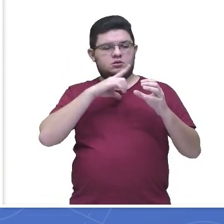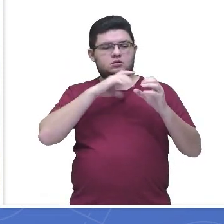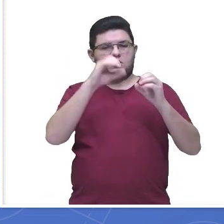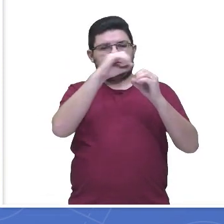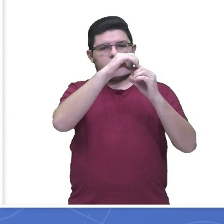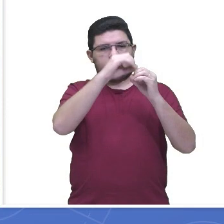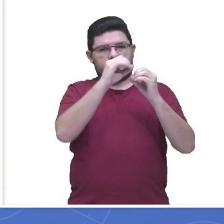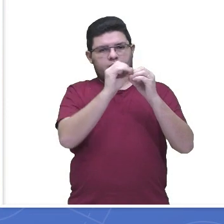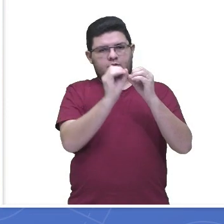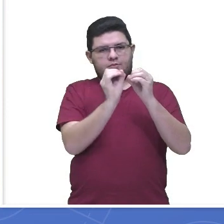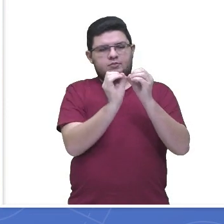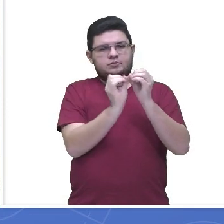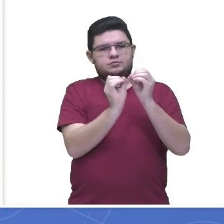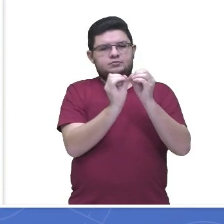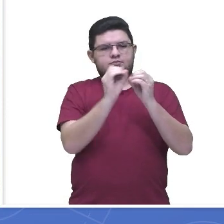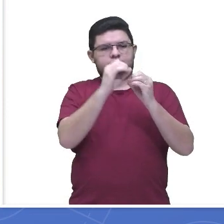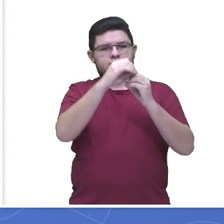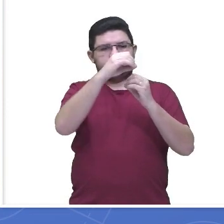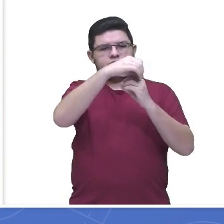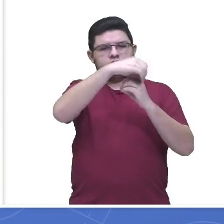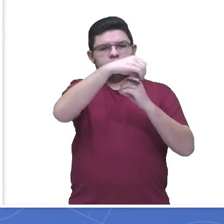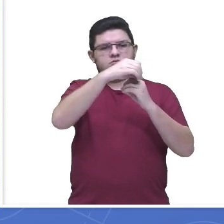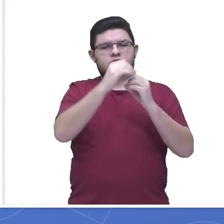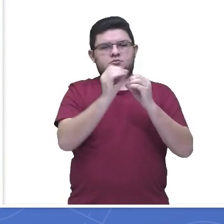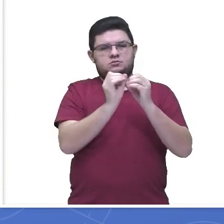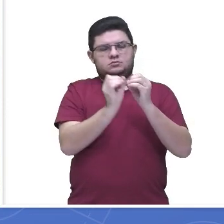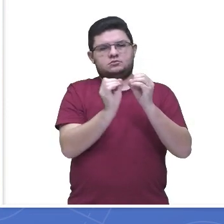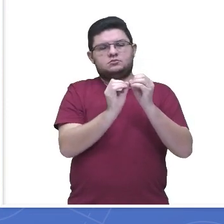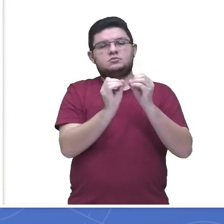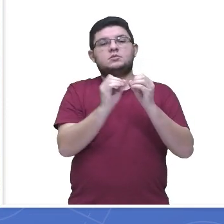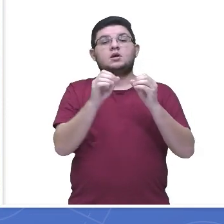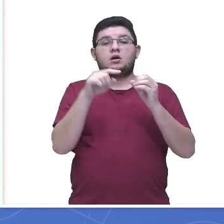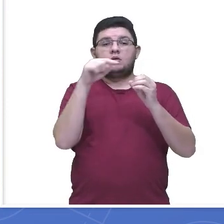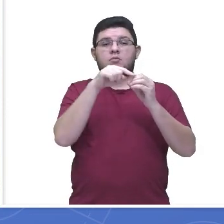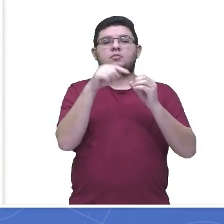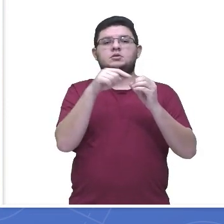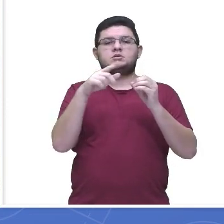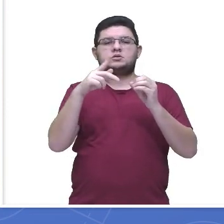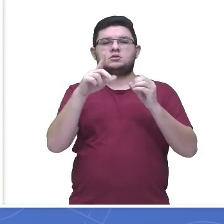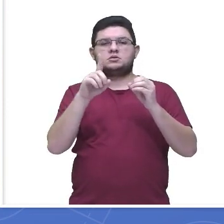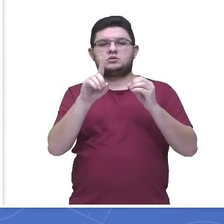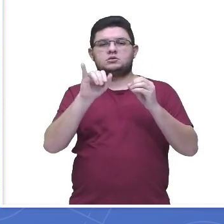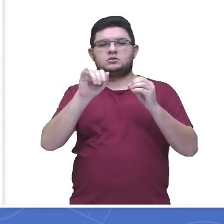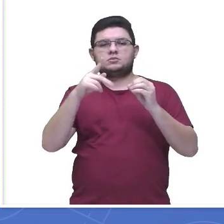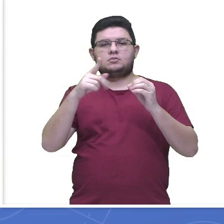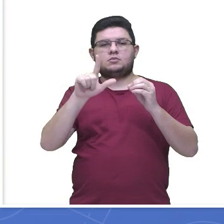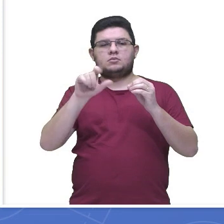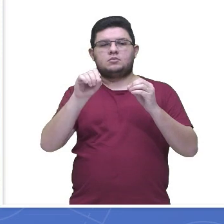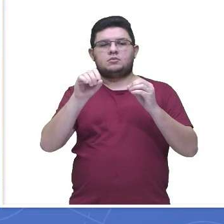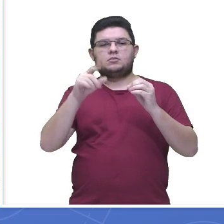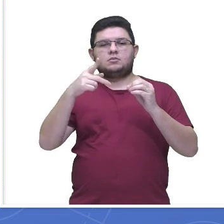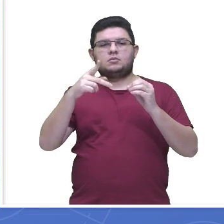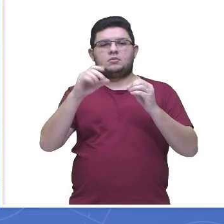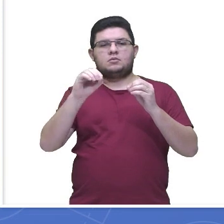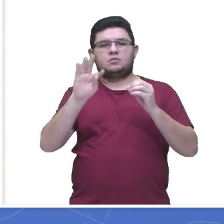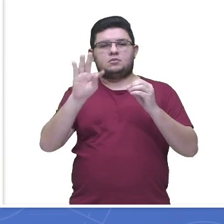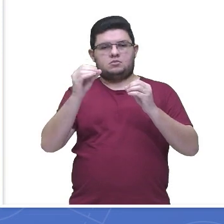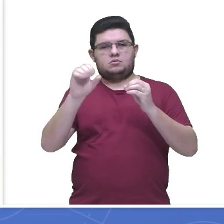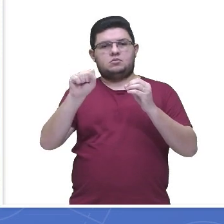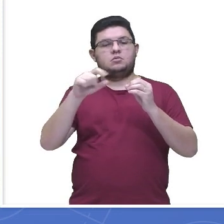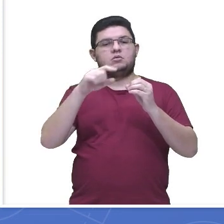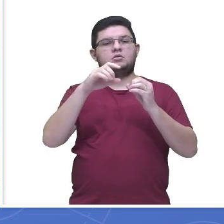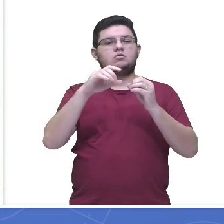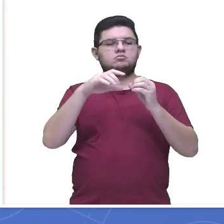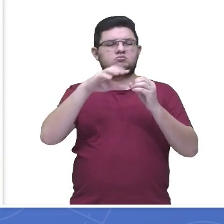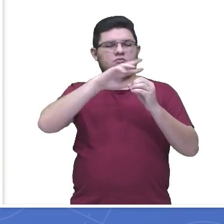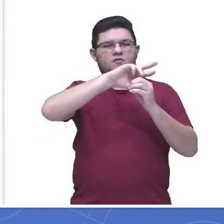formam diplococos, né? E também podem formar os estafilococos, que são vários cocos ali unidos, né? Várias bactérias de formato arredondado.